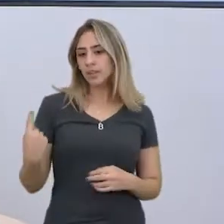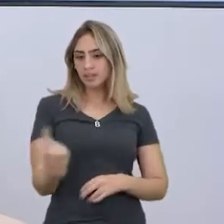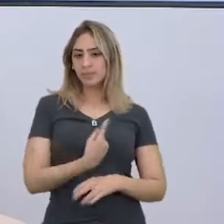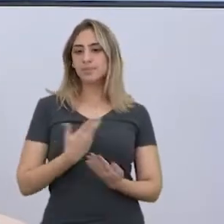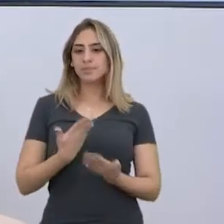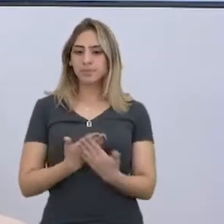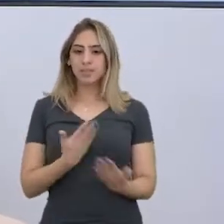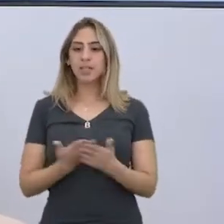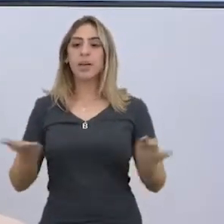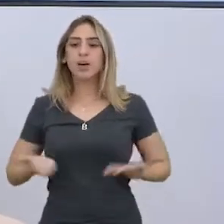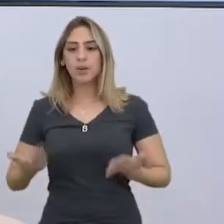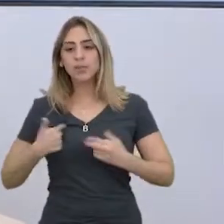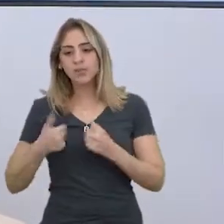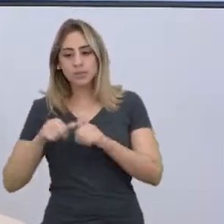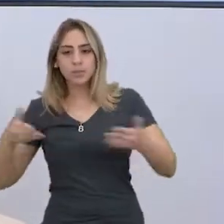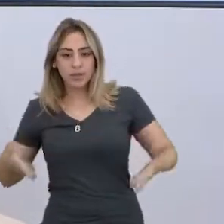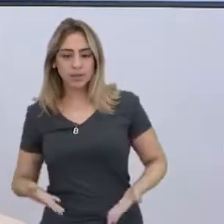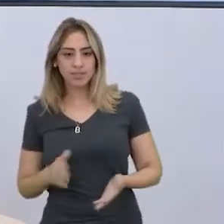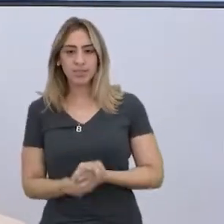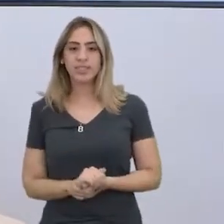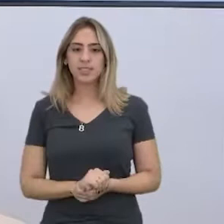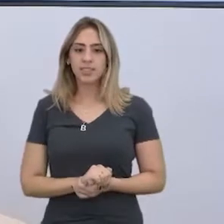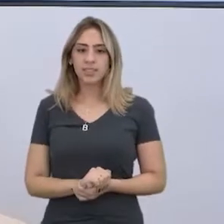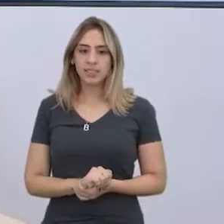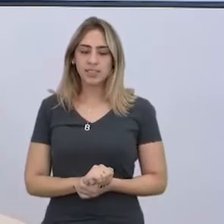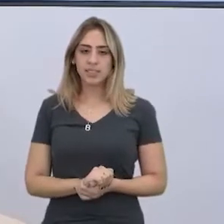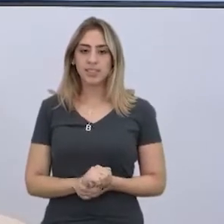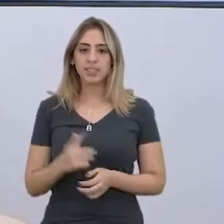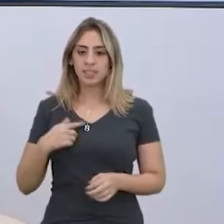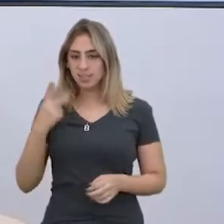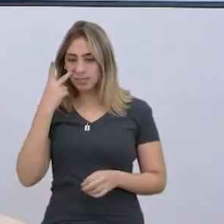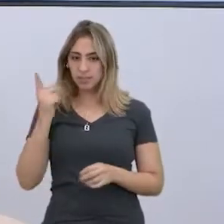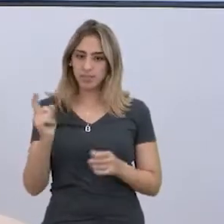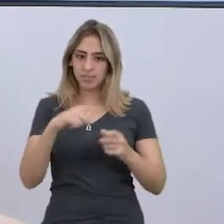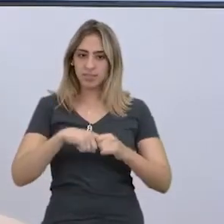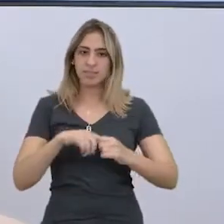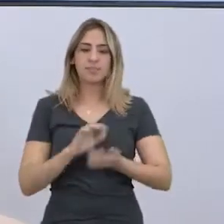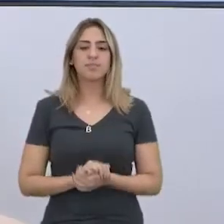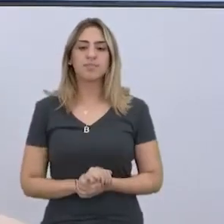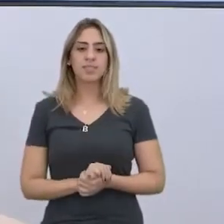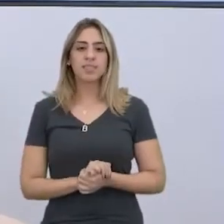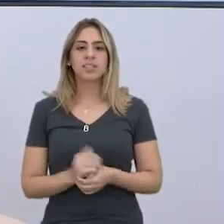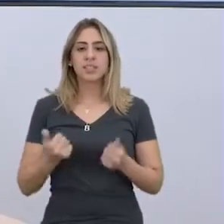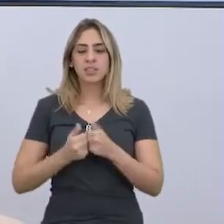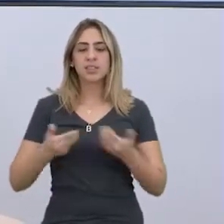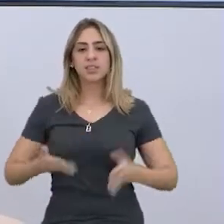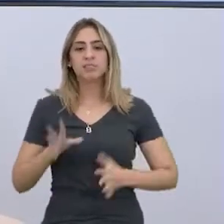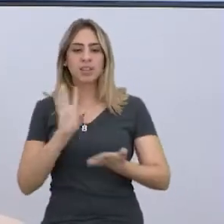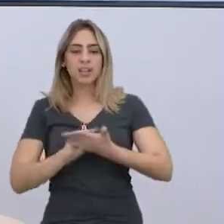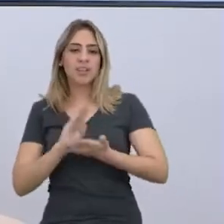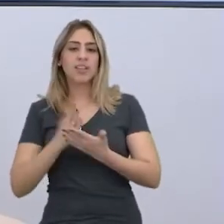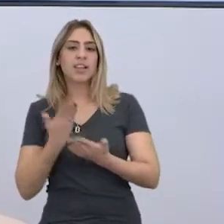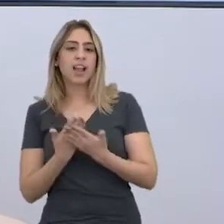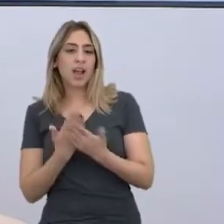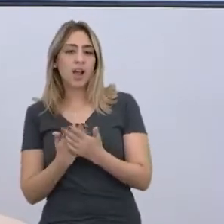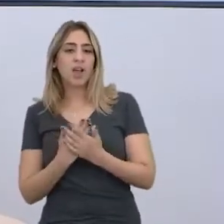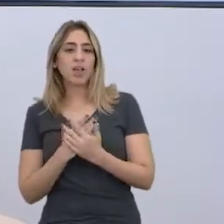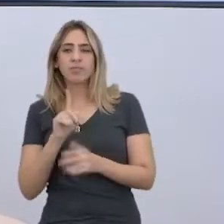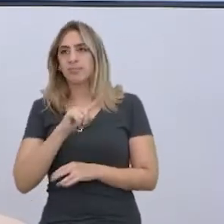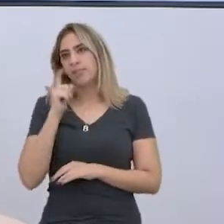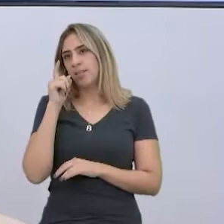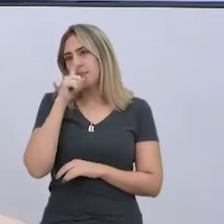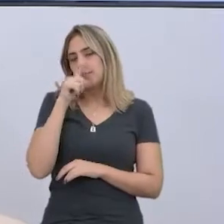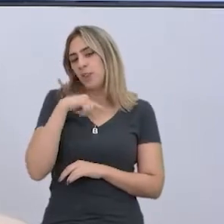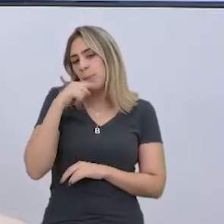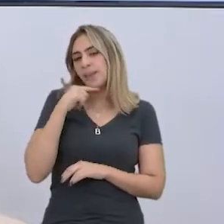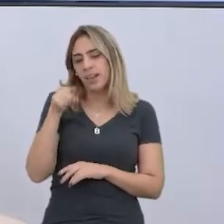aula. Hoje estou aqui, porque eu vou voltar nesse ponto, né? Estamos aqui gravando essa aula, porque não é mistério para ninguém, essa aula não